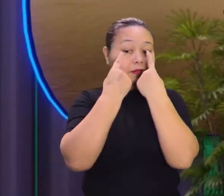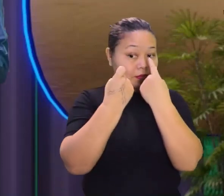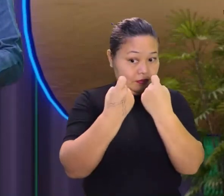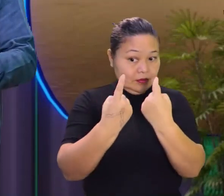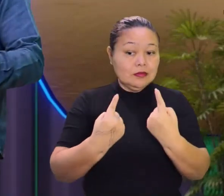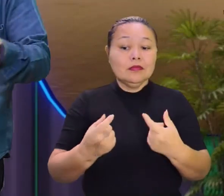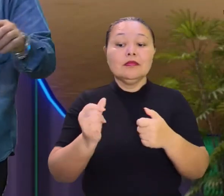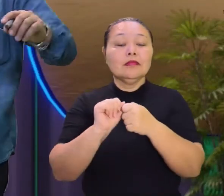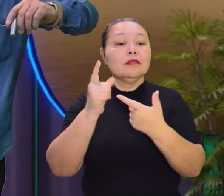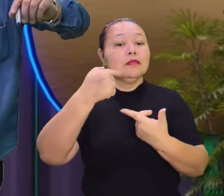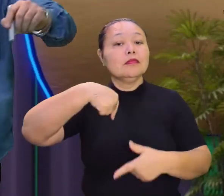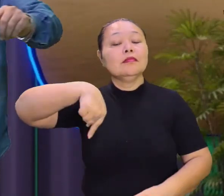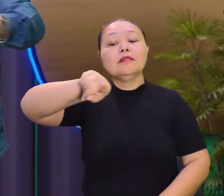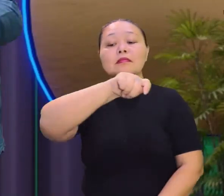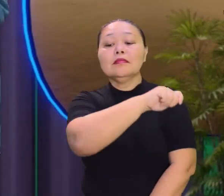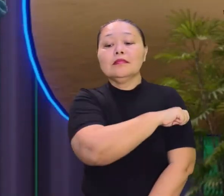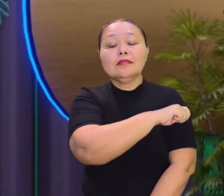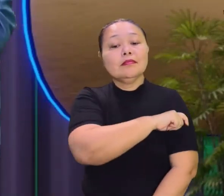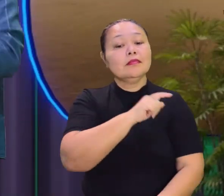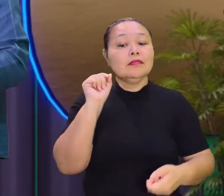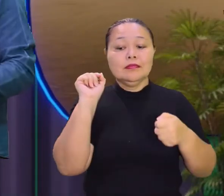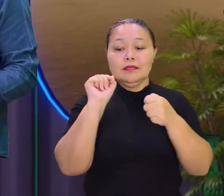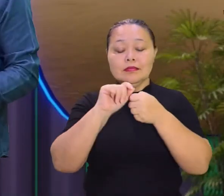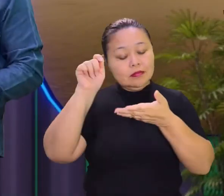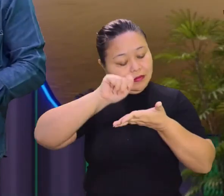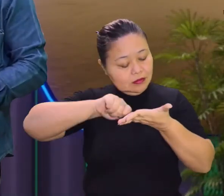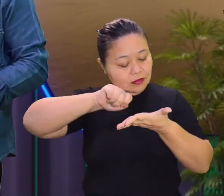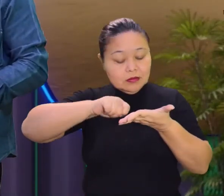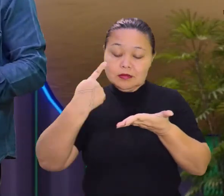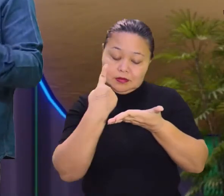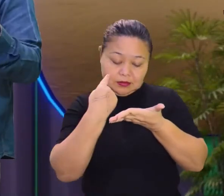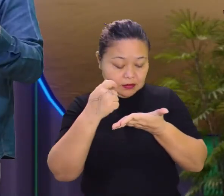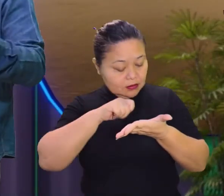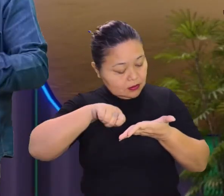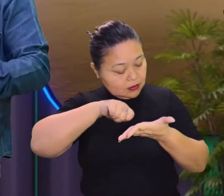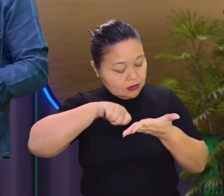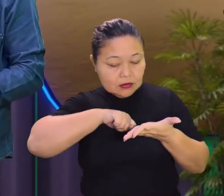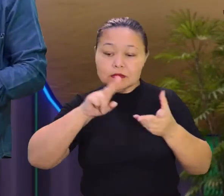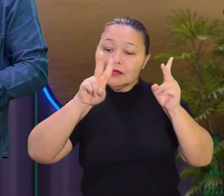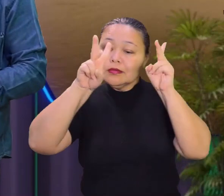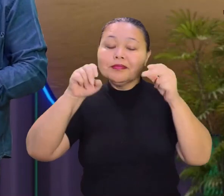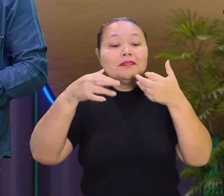interessante, que eu tenho certeza que o aluno fez anotações interessantes